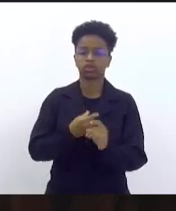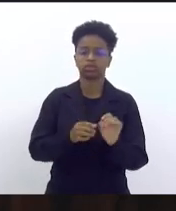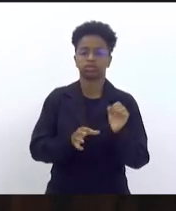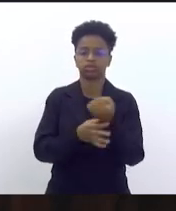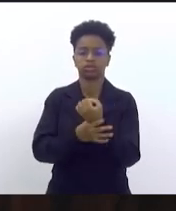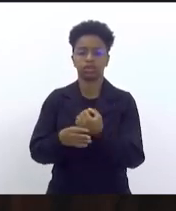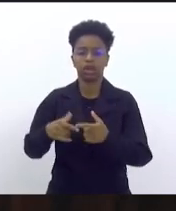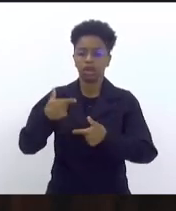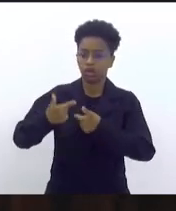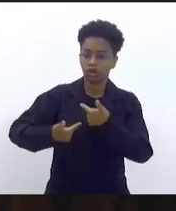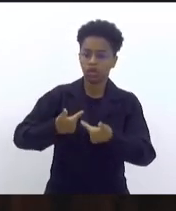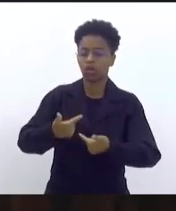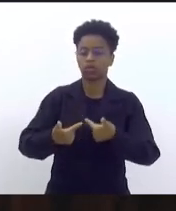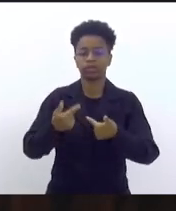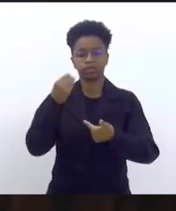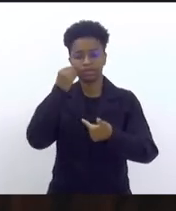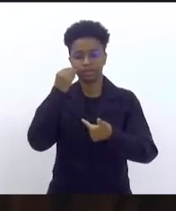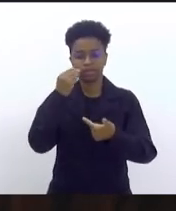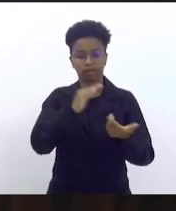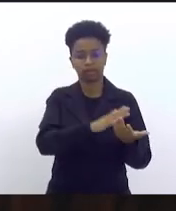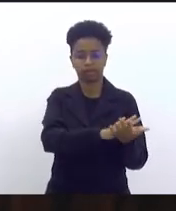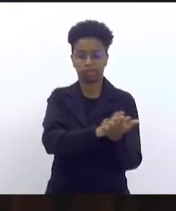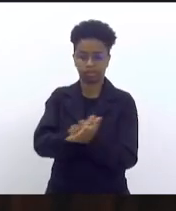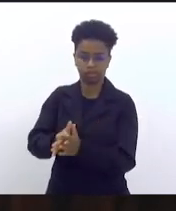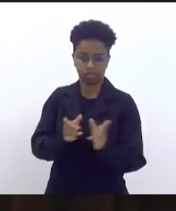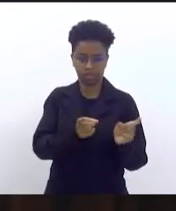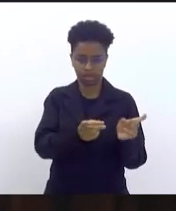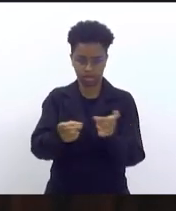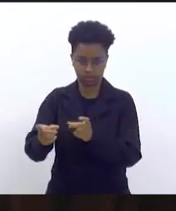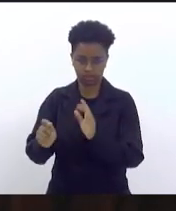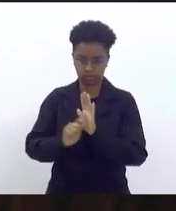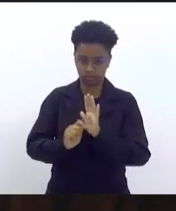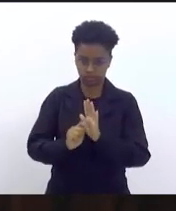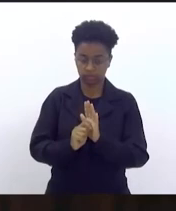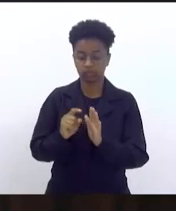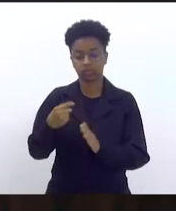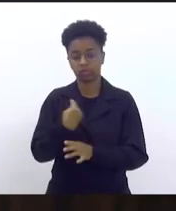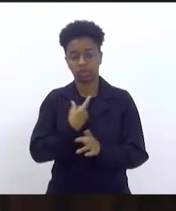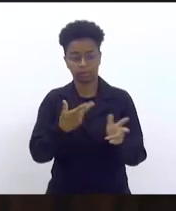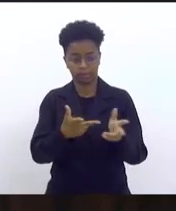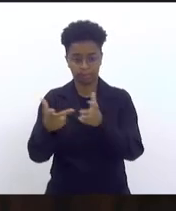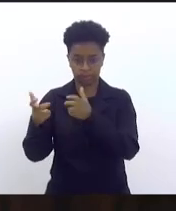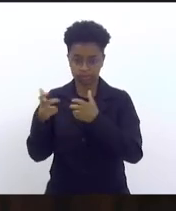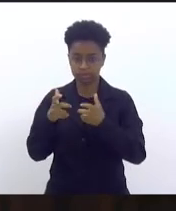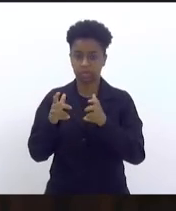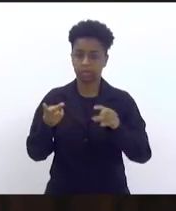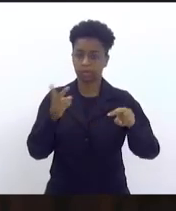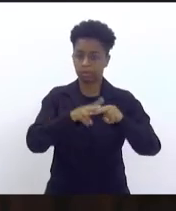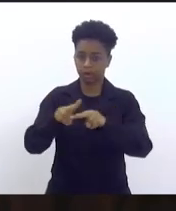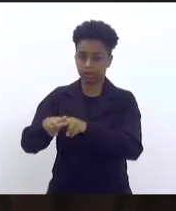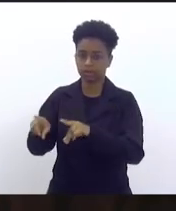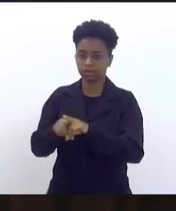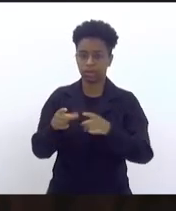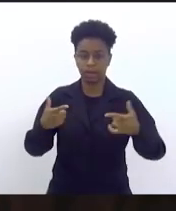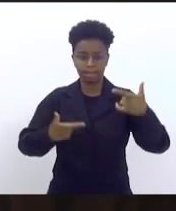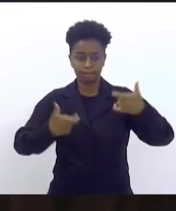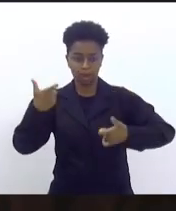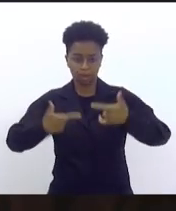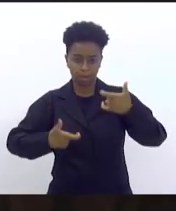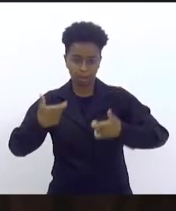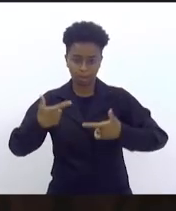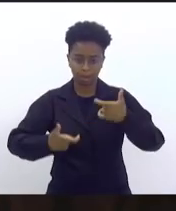entre esse comércio maldito nós assistimos apreensões e confrontos armados eu aplauso